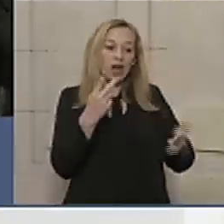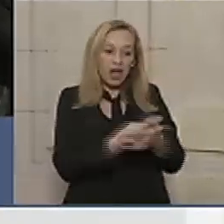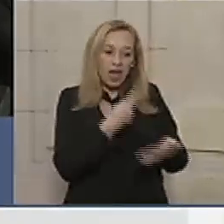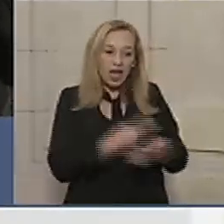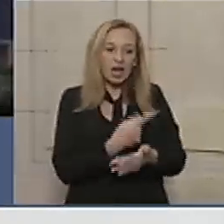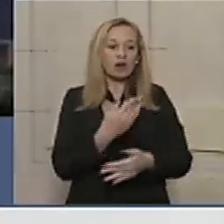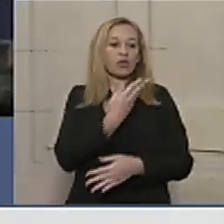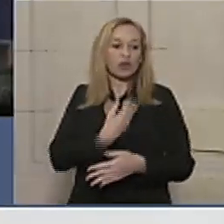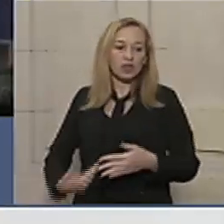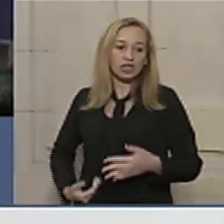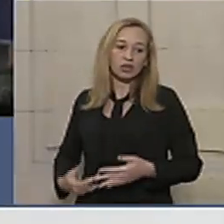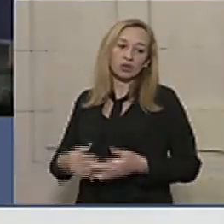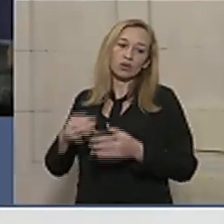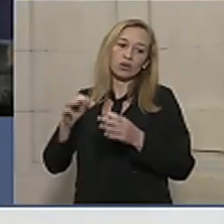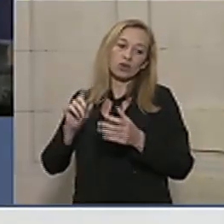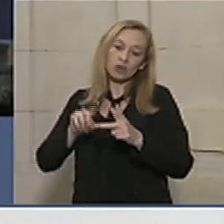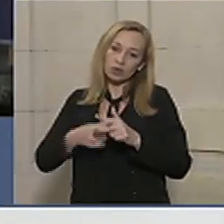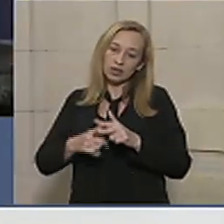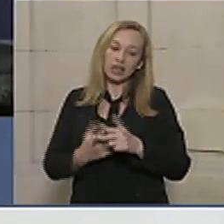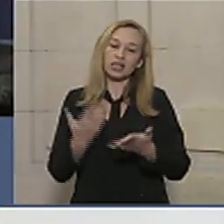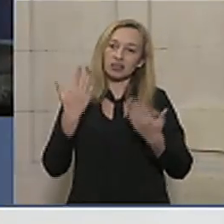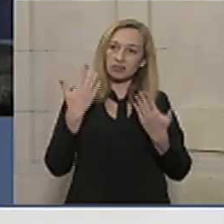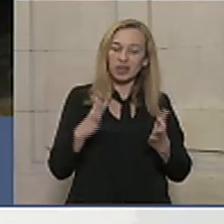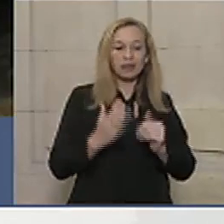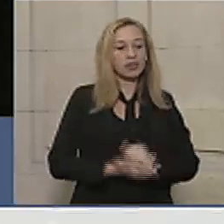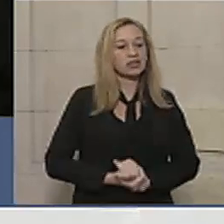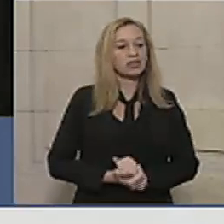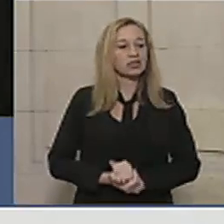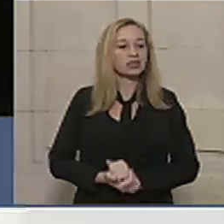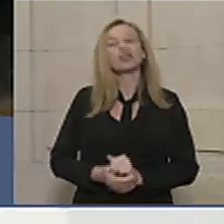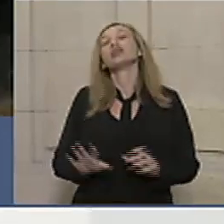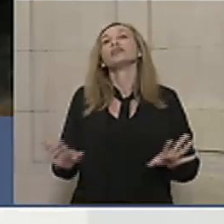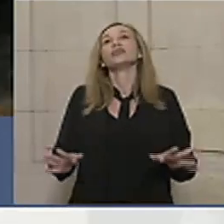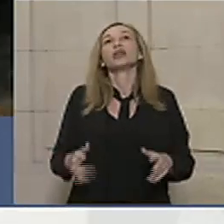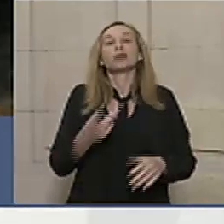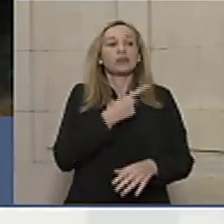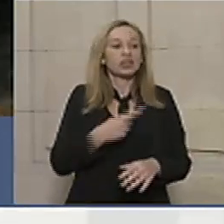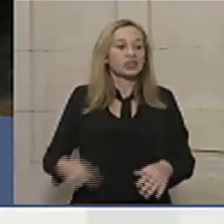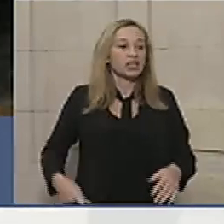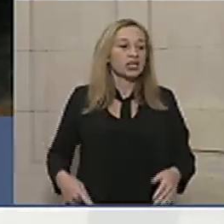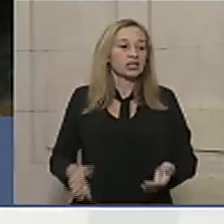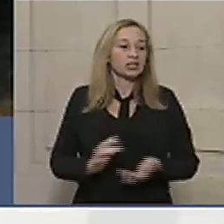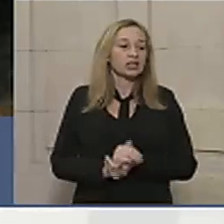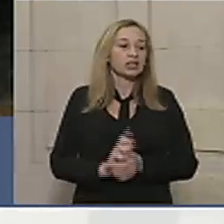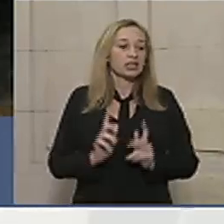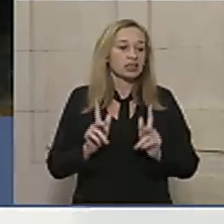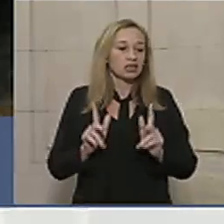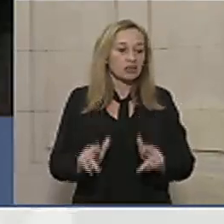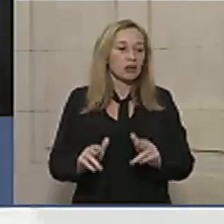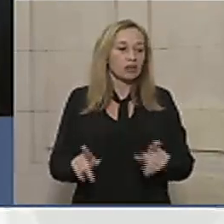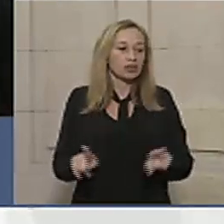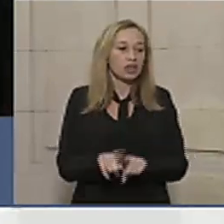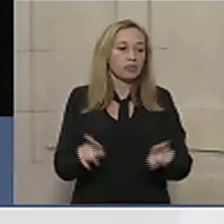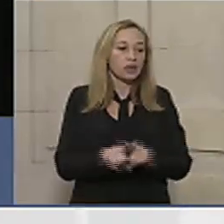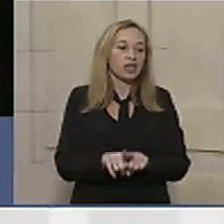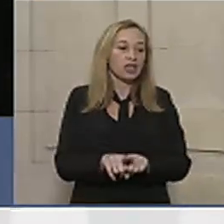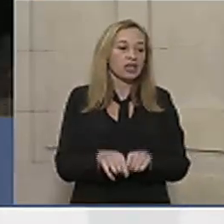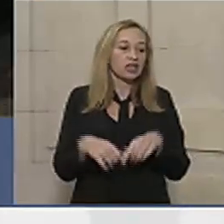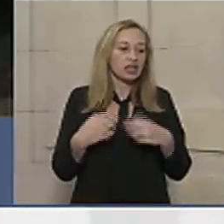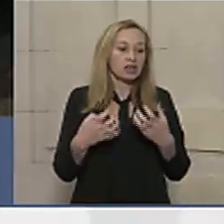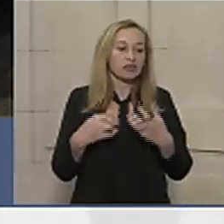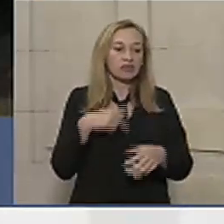Muito obrigado, senhor presidente. Deputado Jorge Felipe. Nesse mesmo aspecto, senhor presidente, repudiar o fechamento súbito